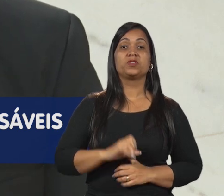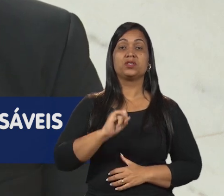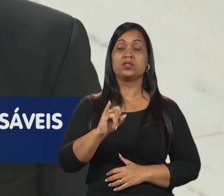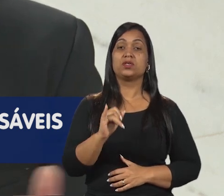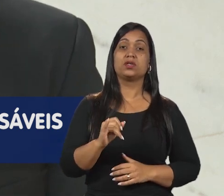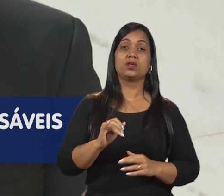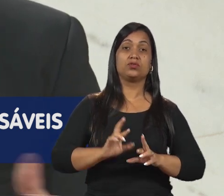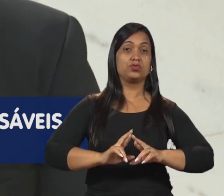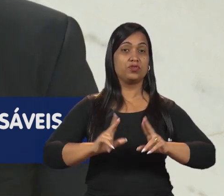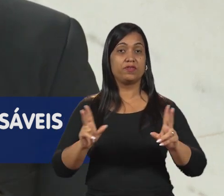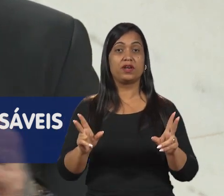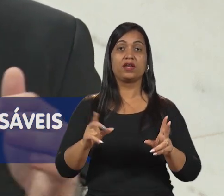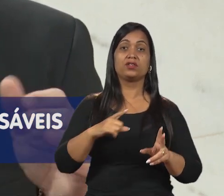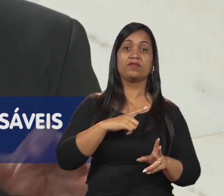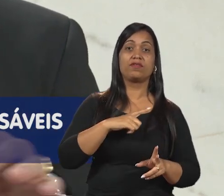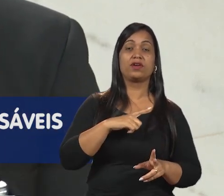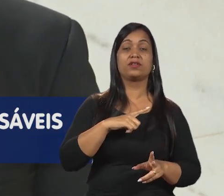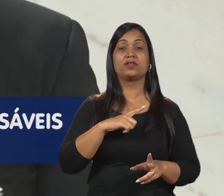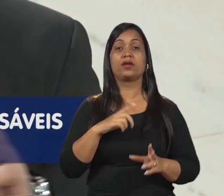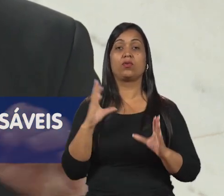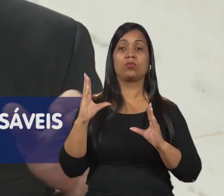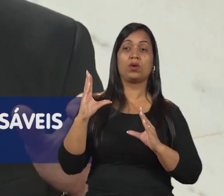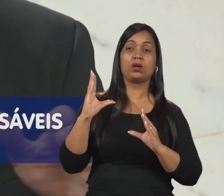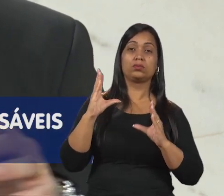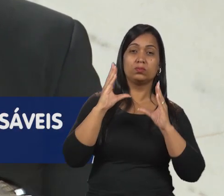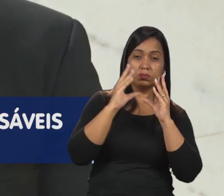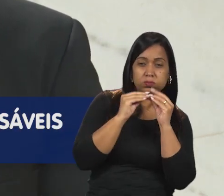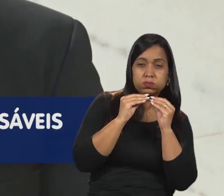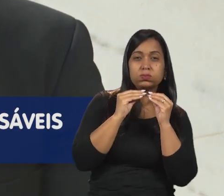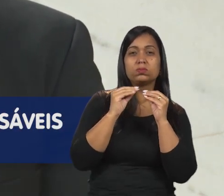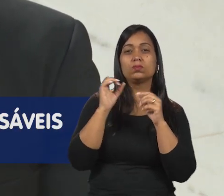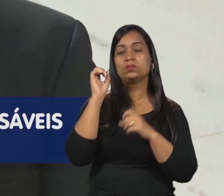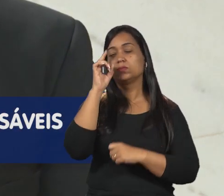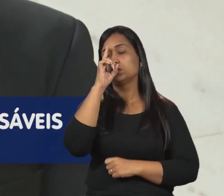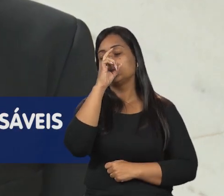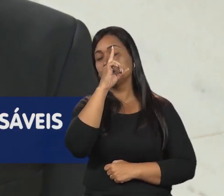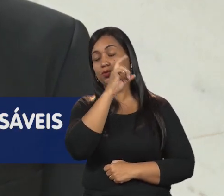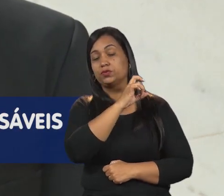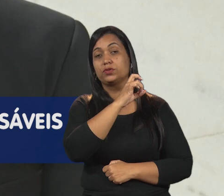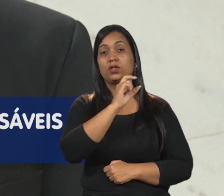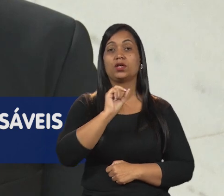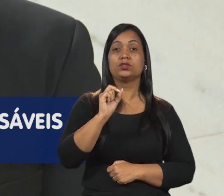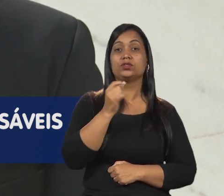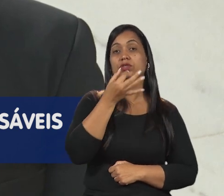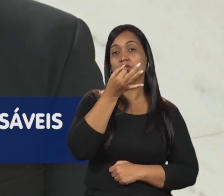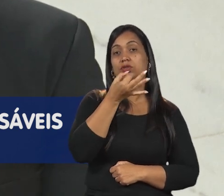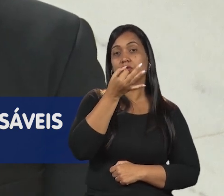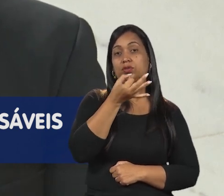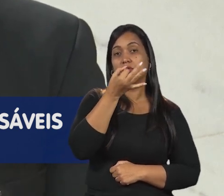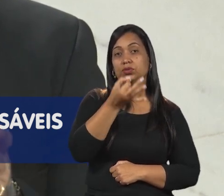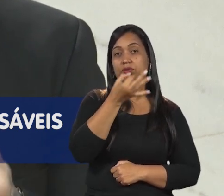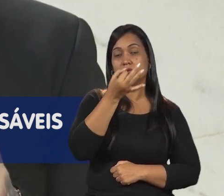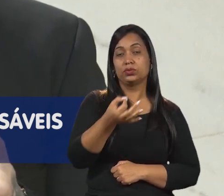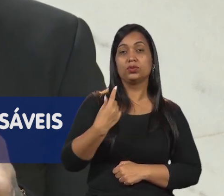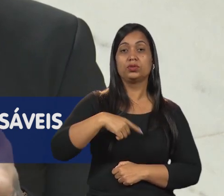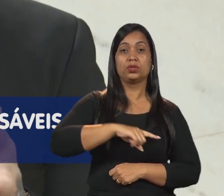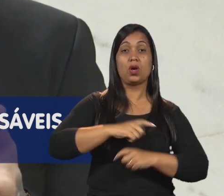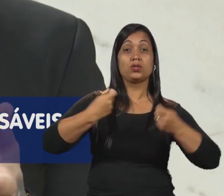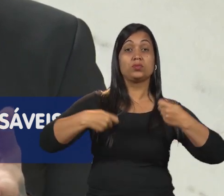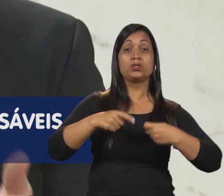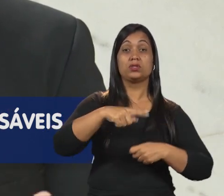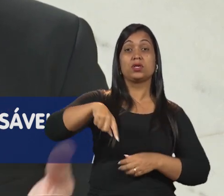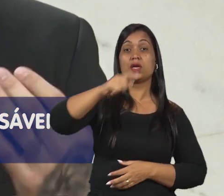gente passa a ter uma censura, a gente passa a ter uma dificuldade de expressão. O que a gente precisa é